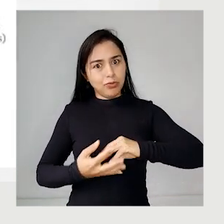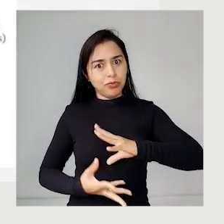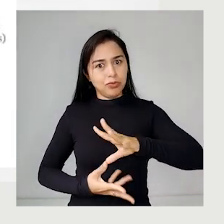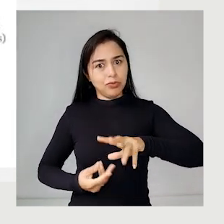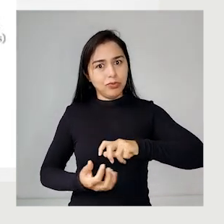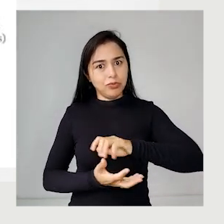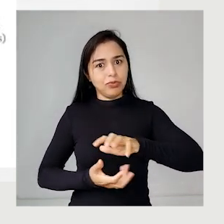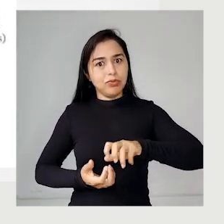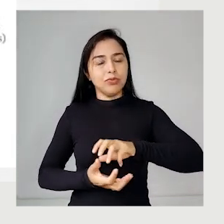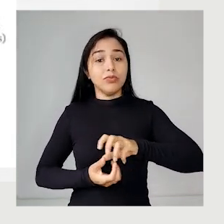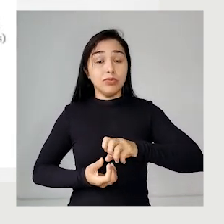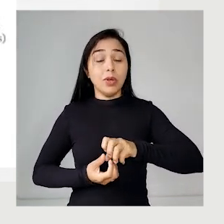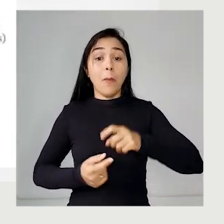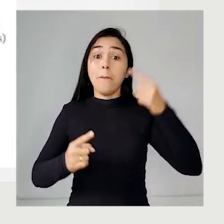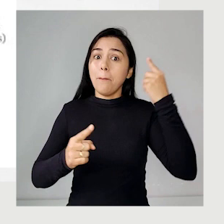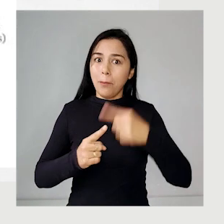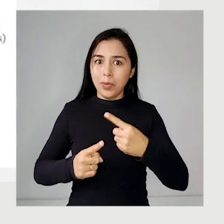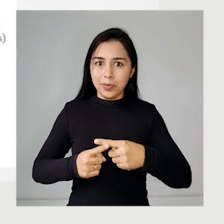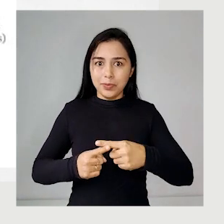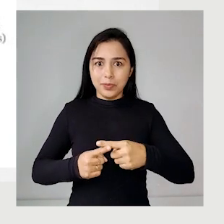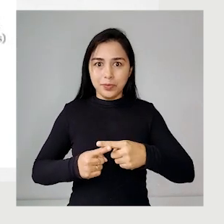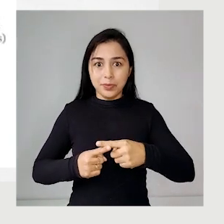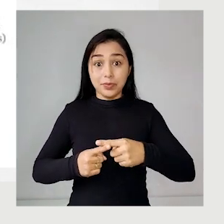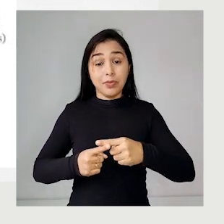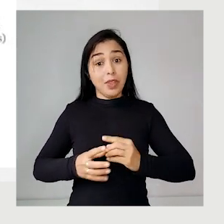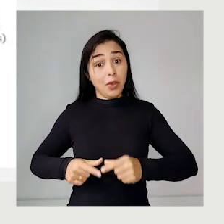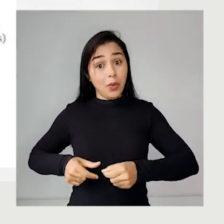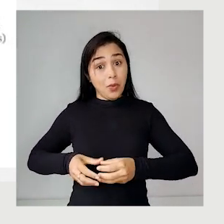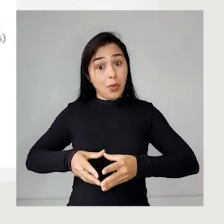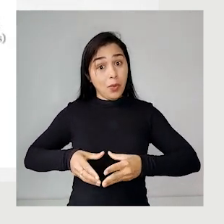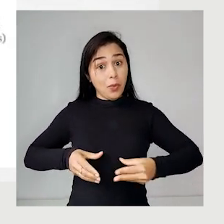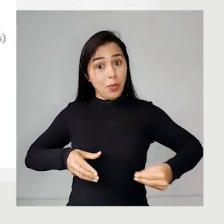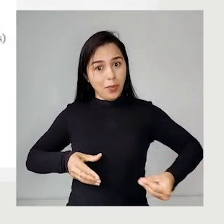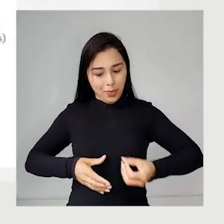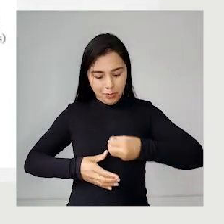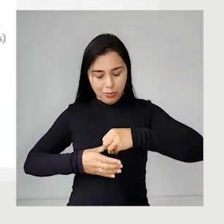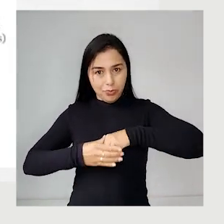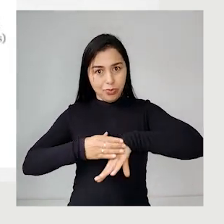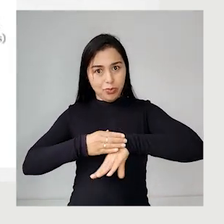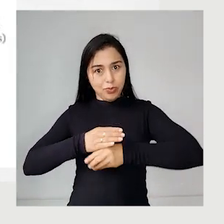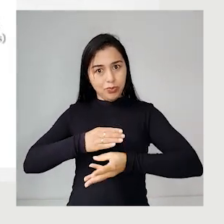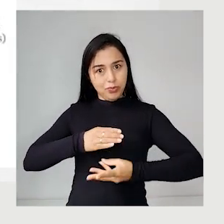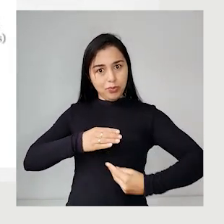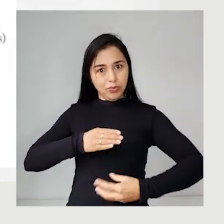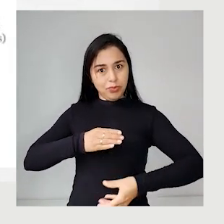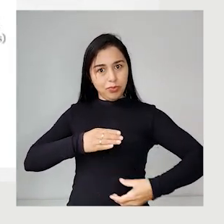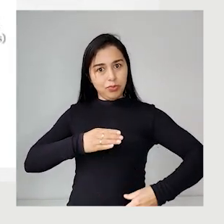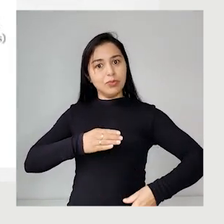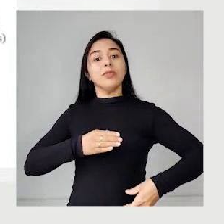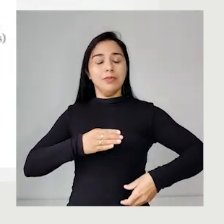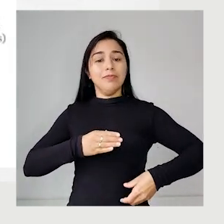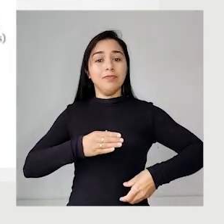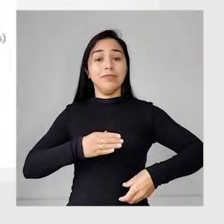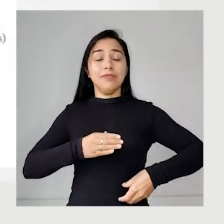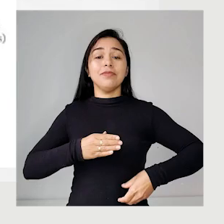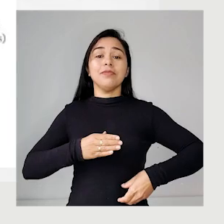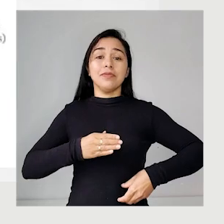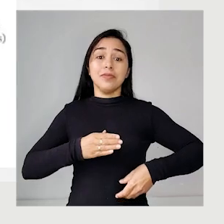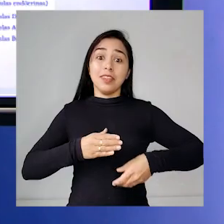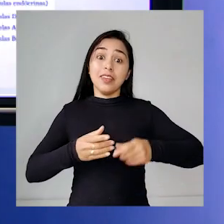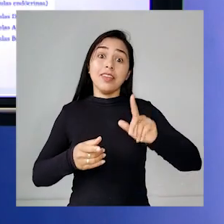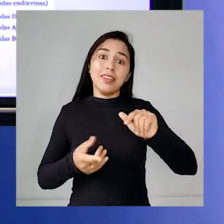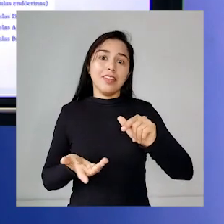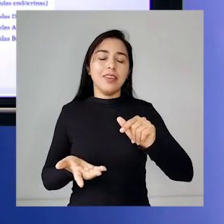digestório, porque ele derrama o suco pancreático direto no nosso intestino. Assim,